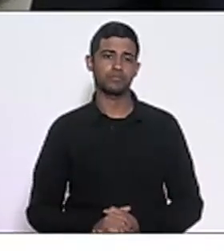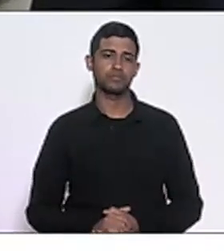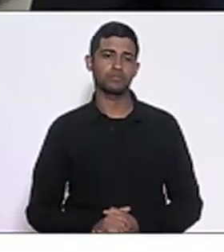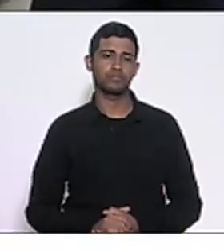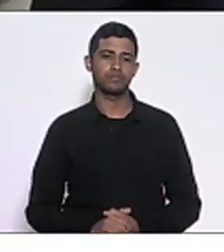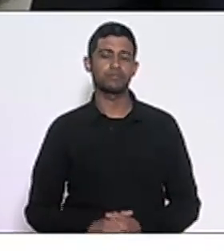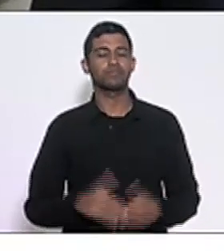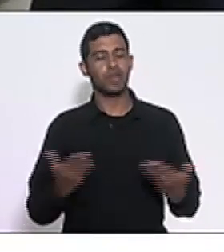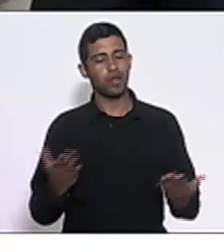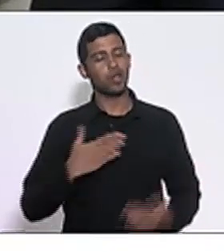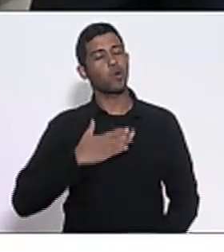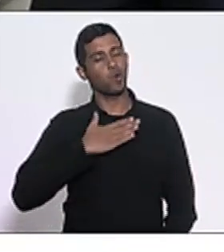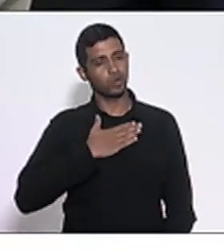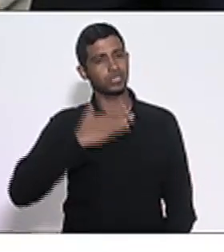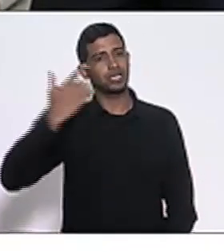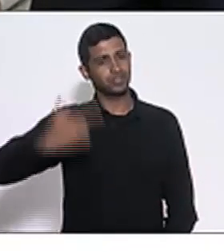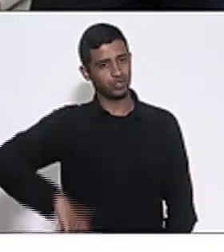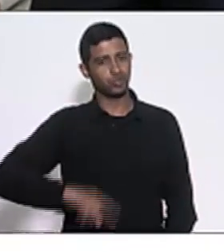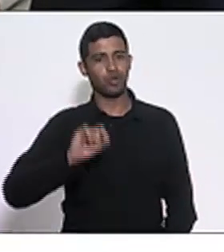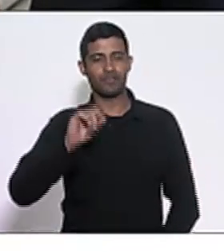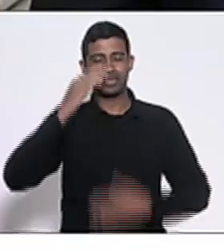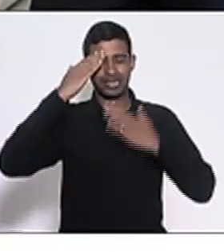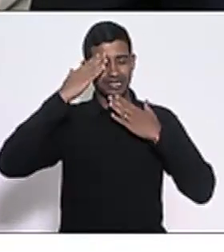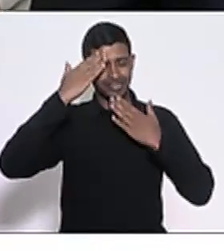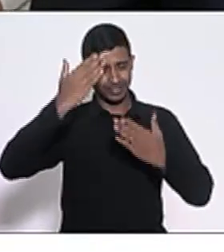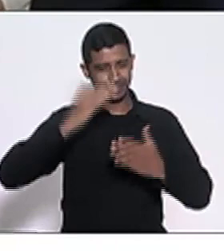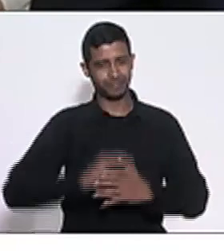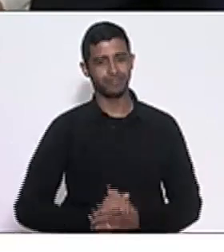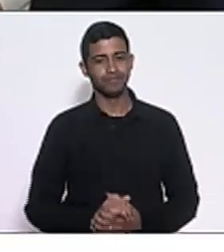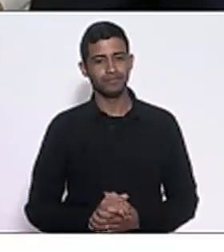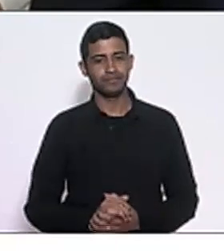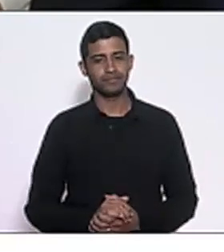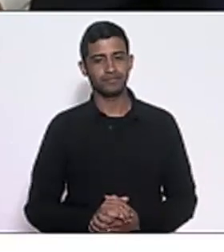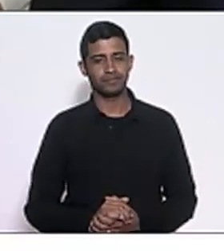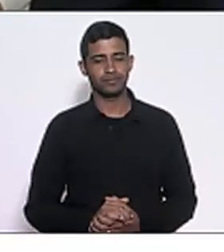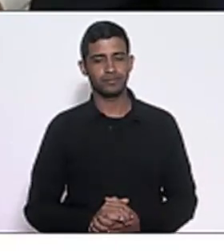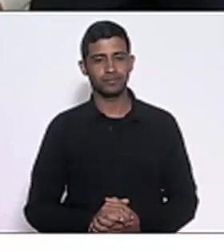gostaria, mais uma vez, de agradecer aí